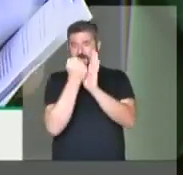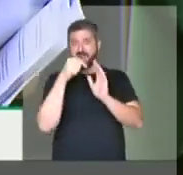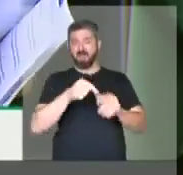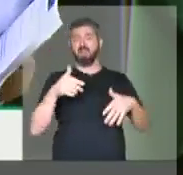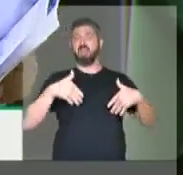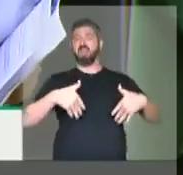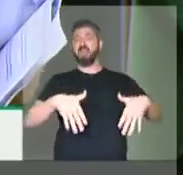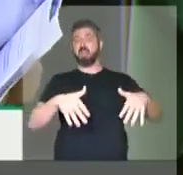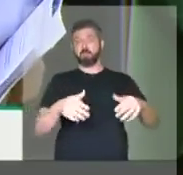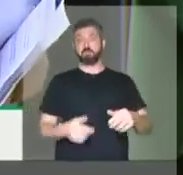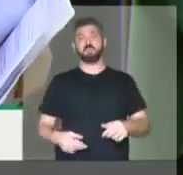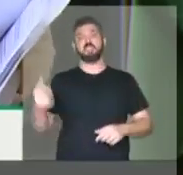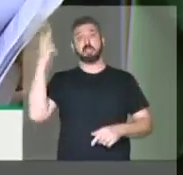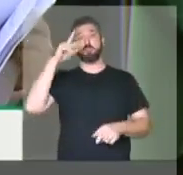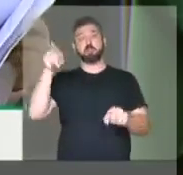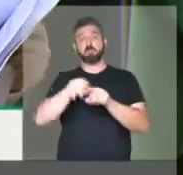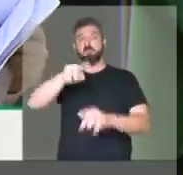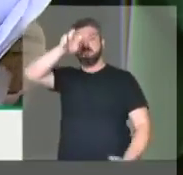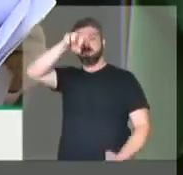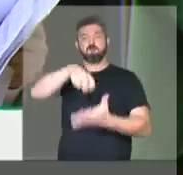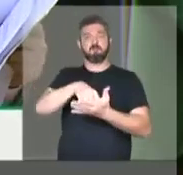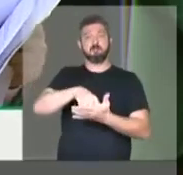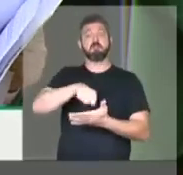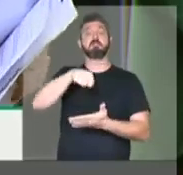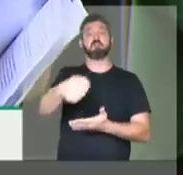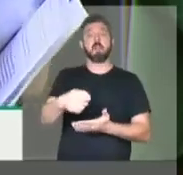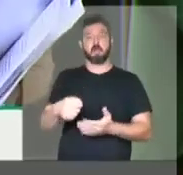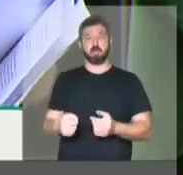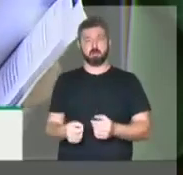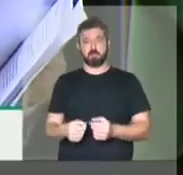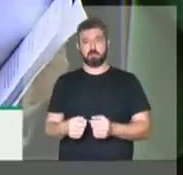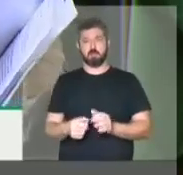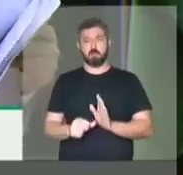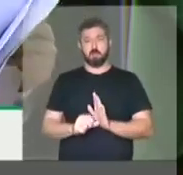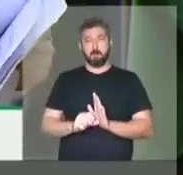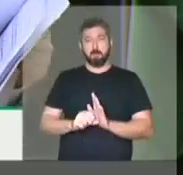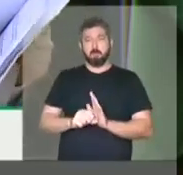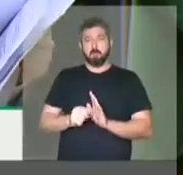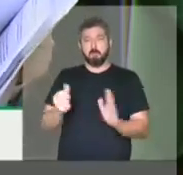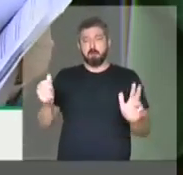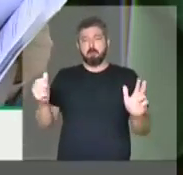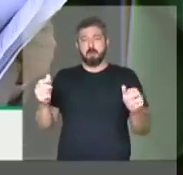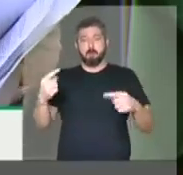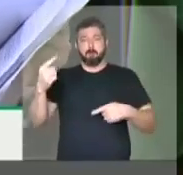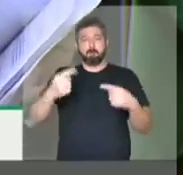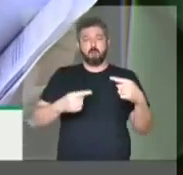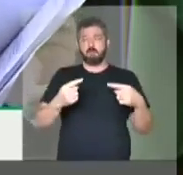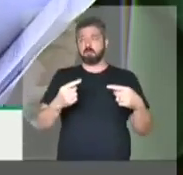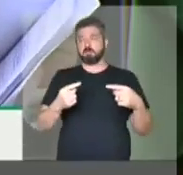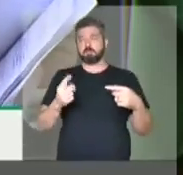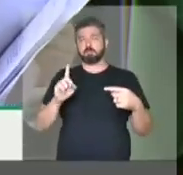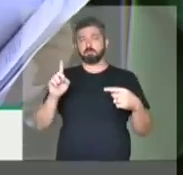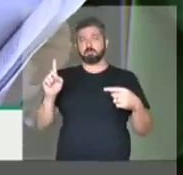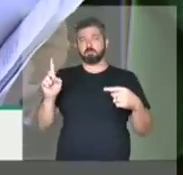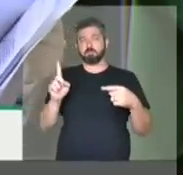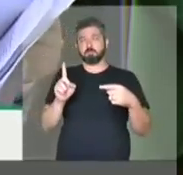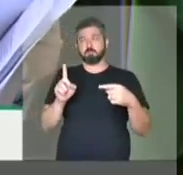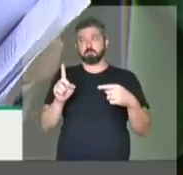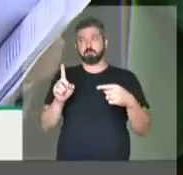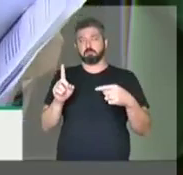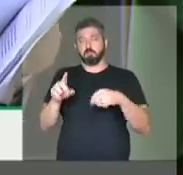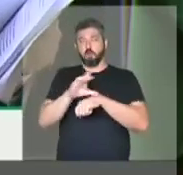história será implacável na condenação dos que, diante da primeira ventania política, já querem se desfazer